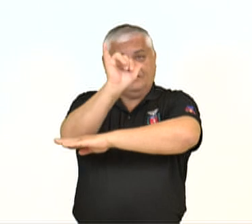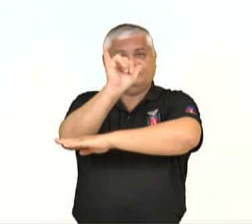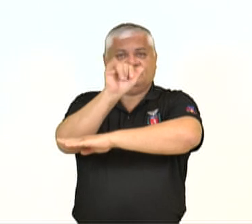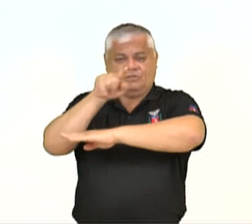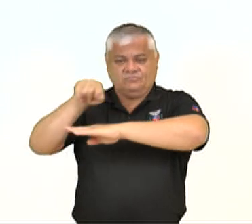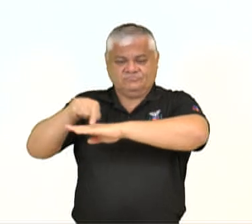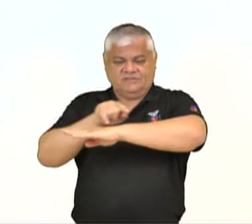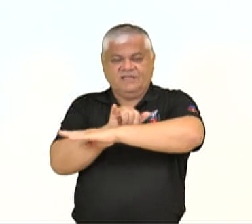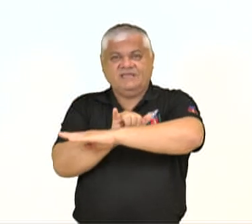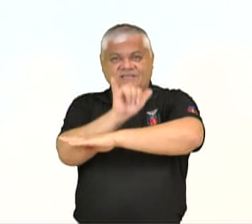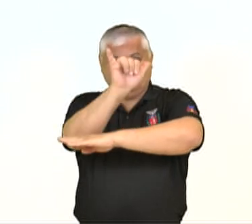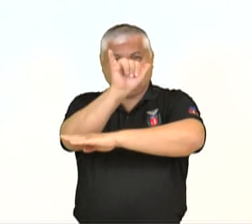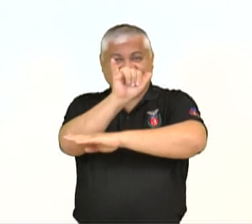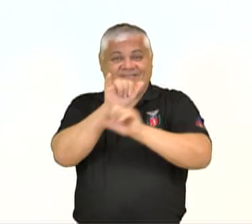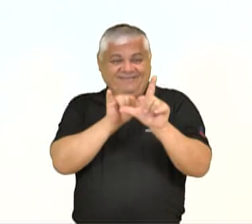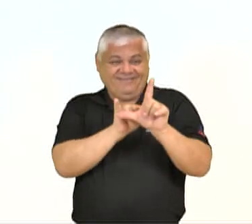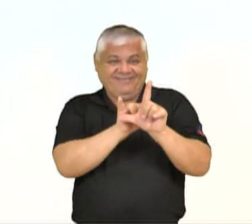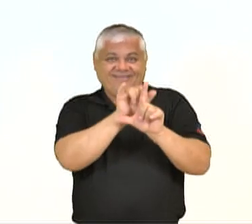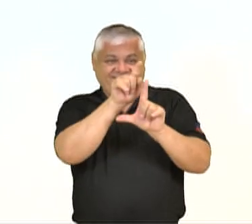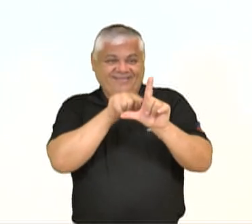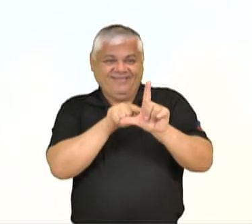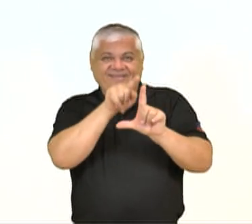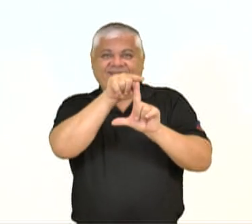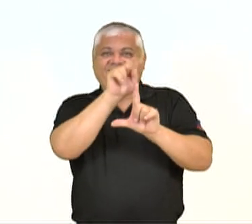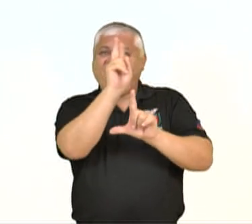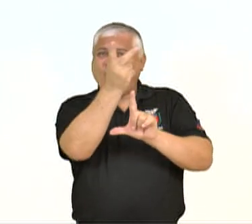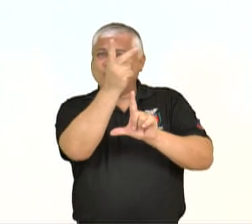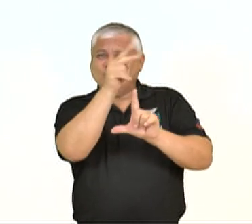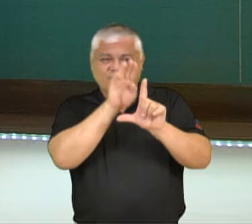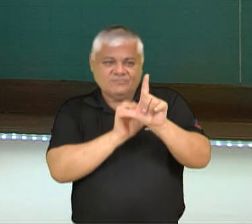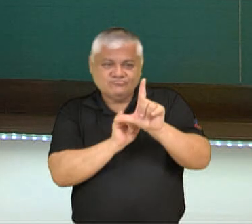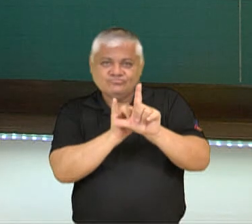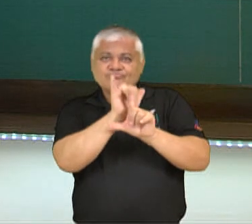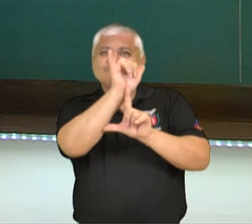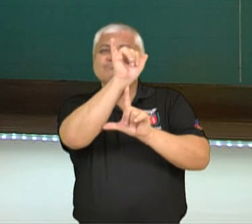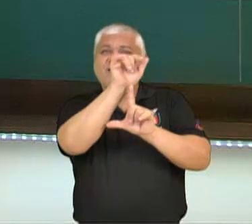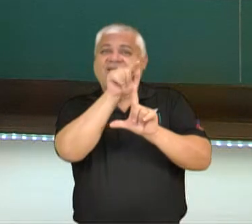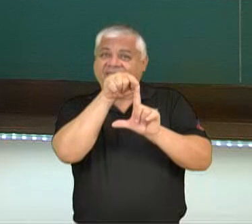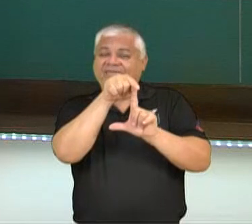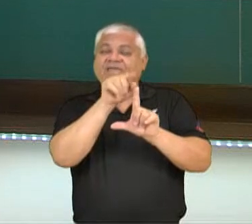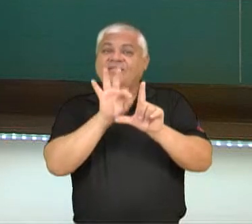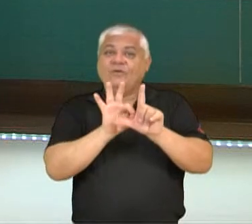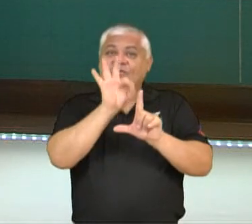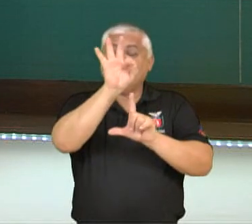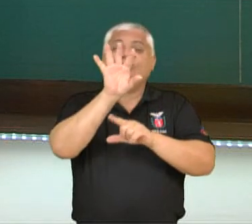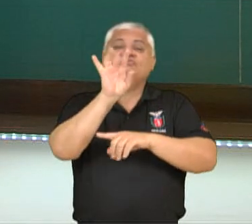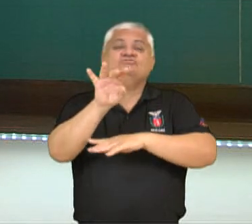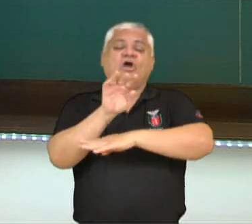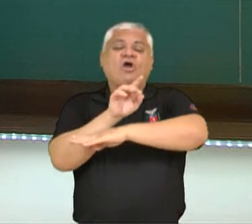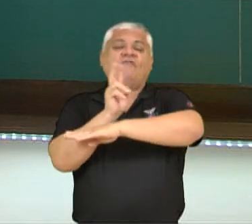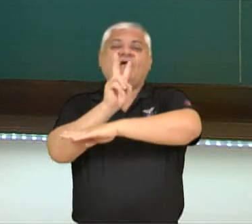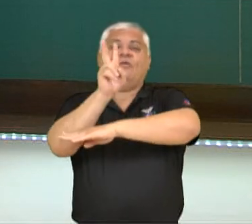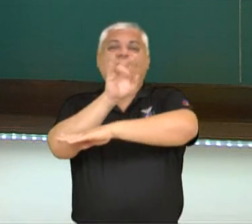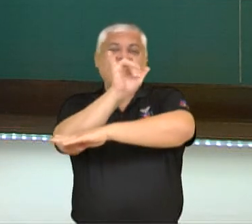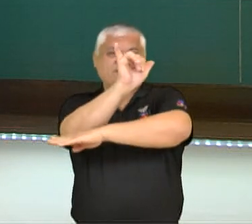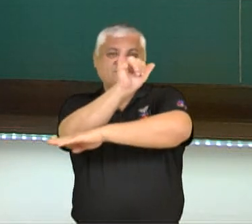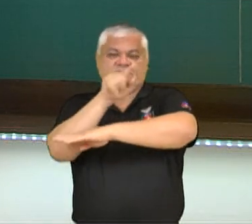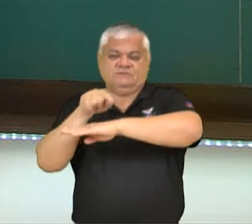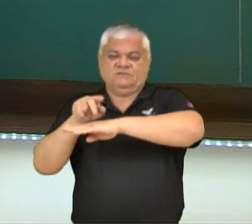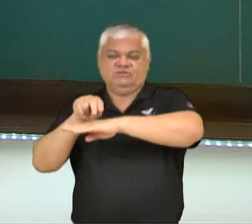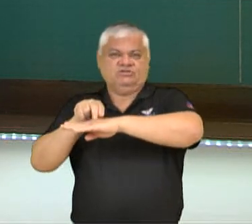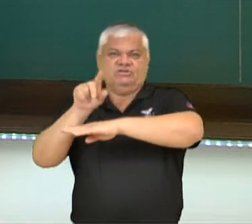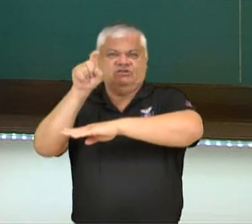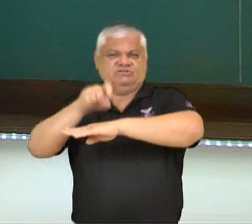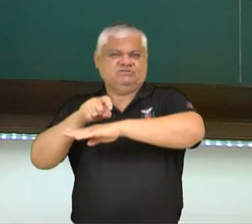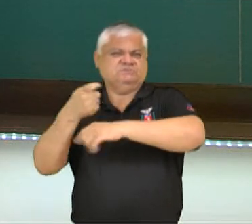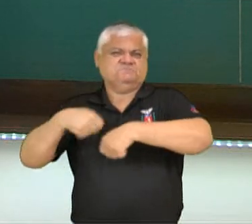do vértice, né? A altura relacionada ao eixo y. Então a gente vai se preocupar apenas com o valor do y, tá? O valor do x não será útil